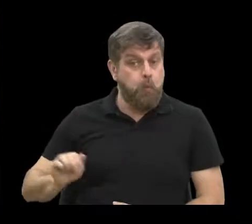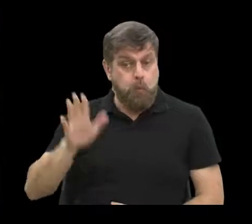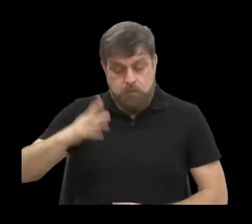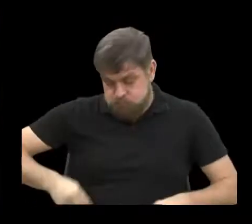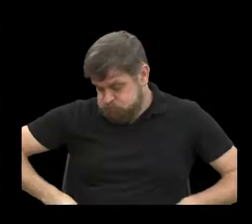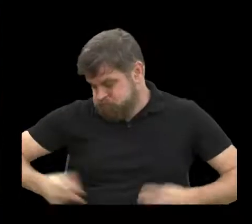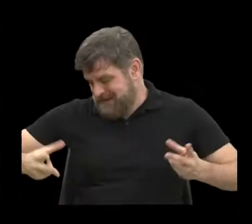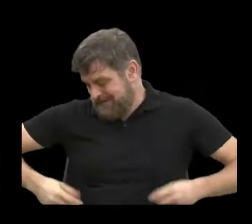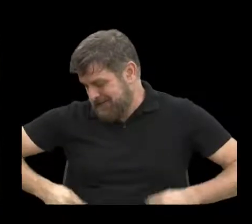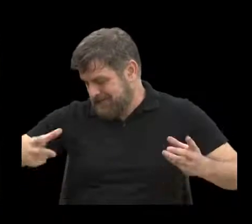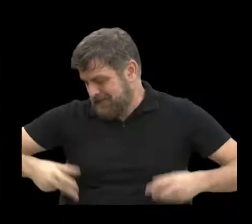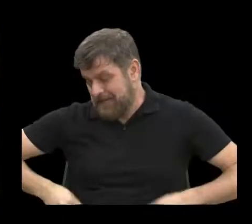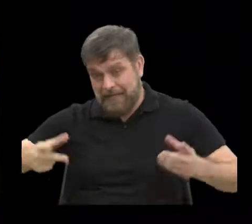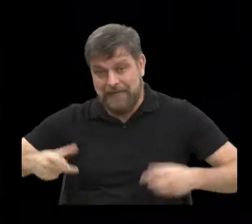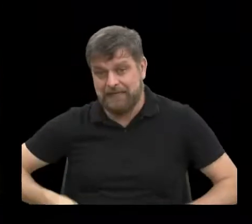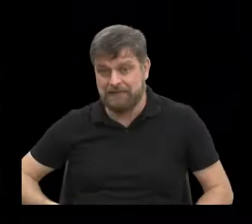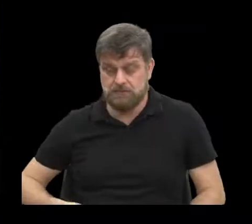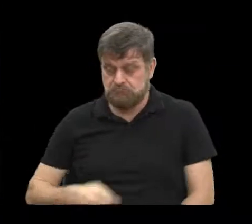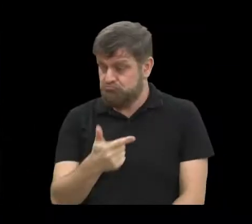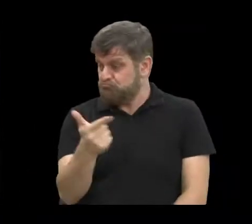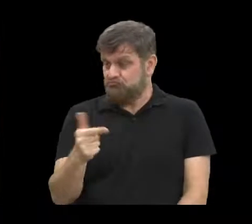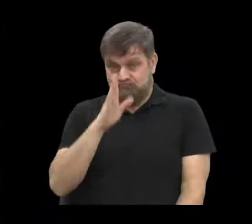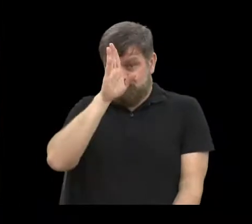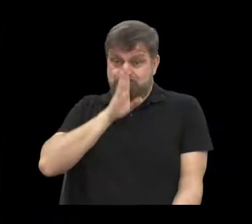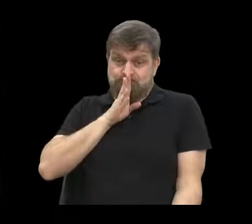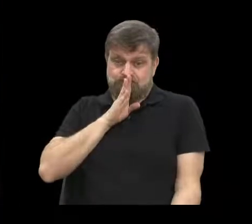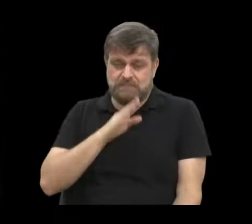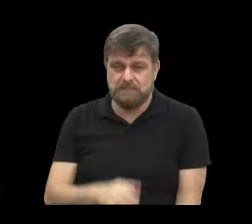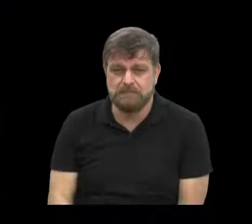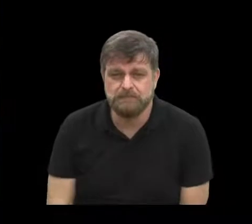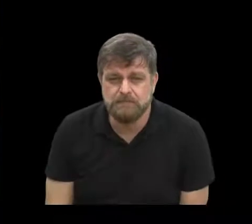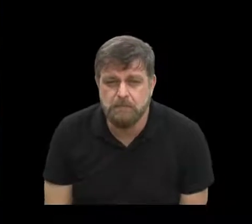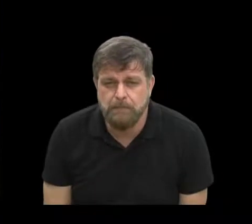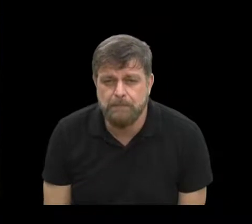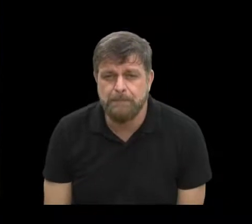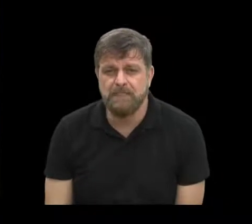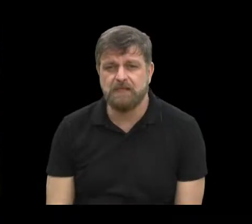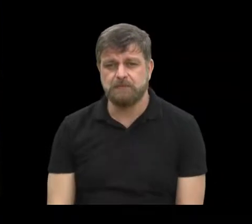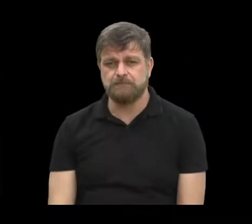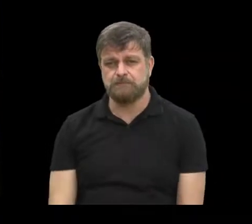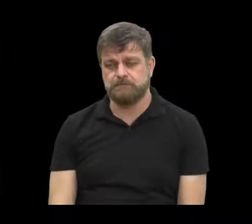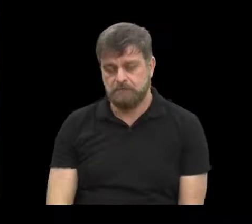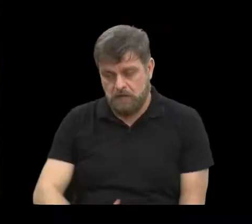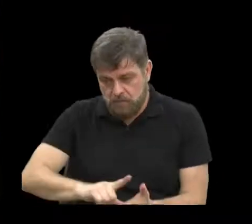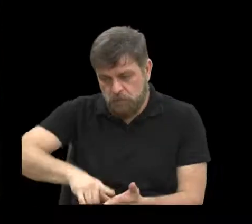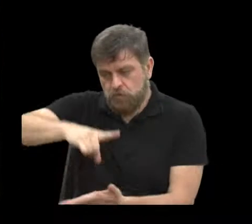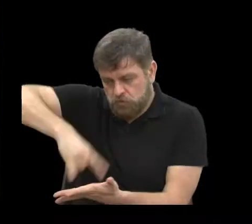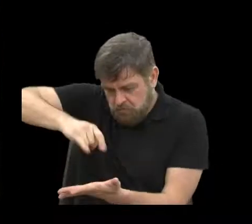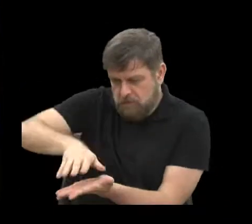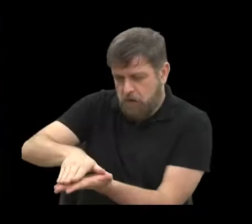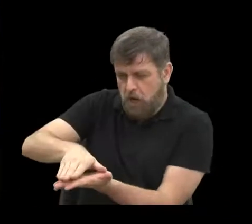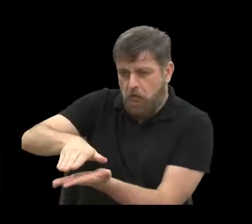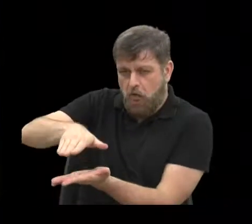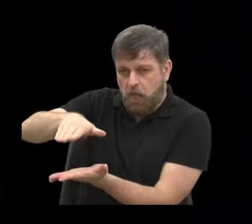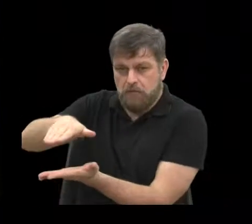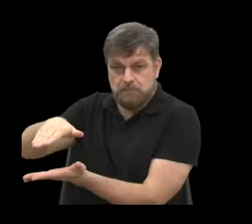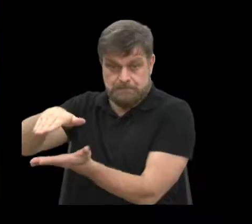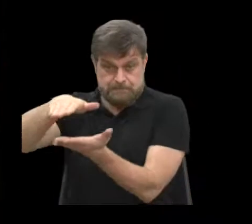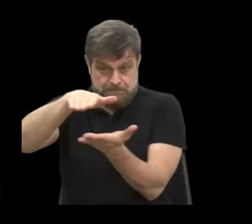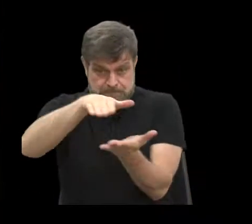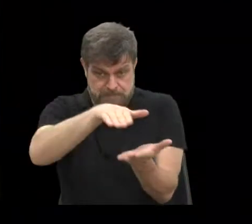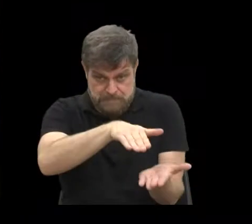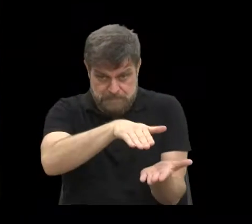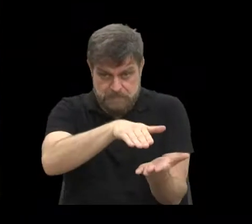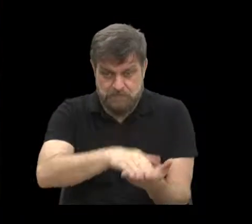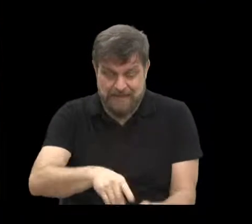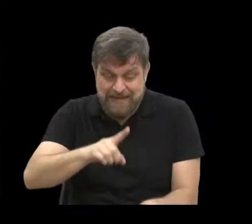aquele medicamento que não é padronizado, ok? E aí, feito a apresentação desses documentos